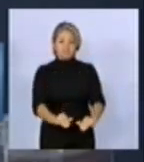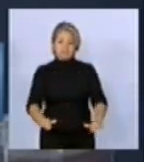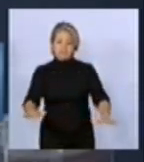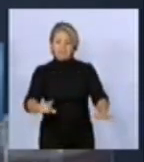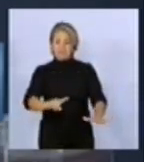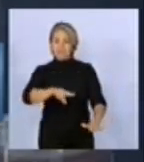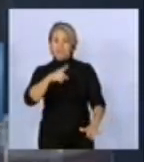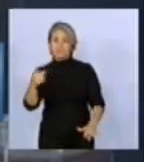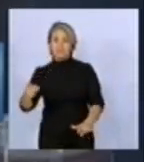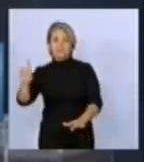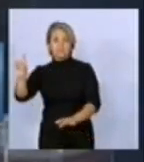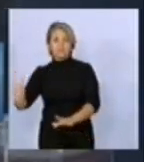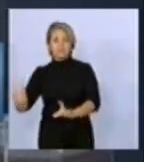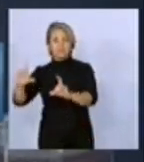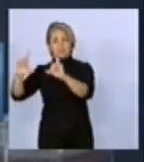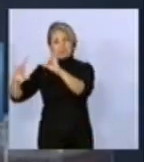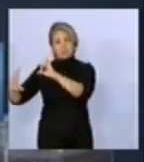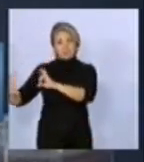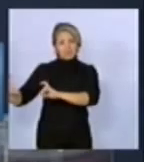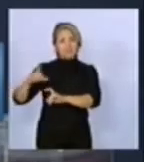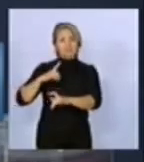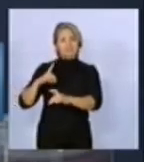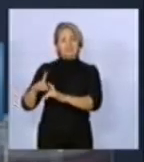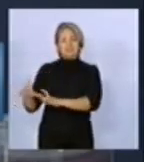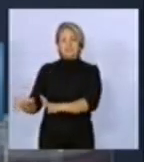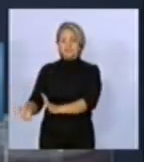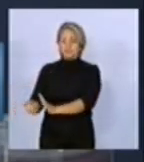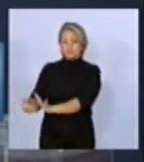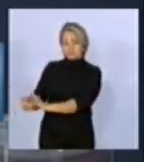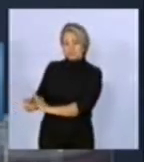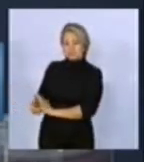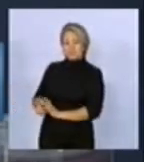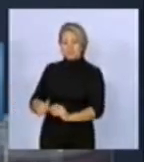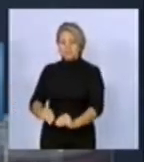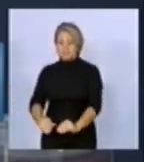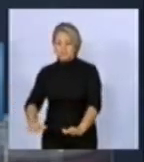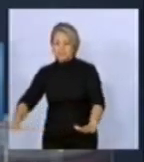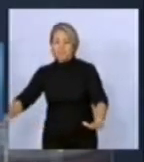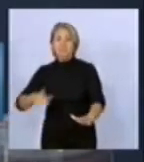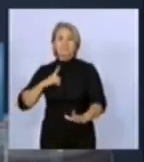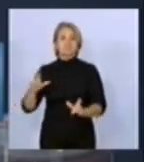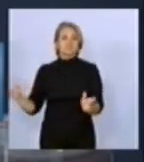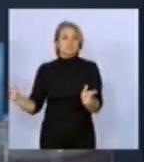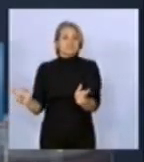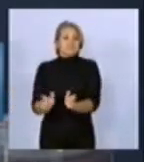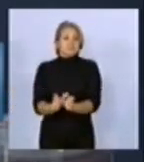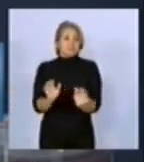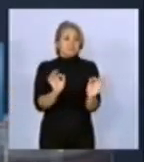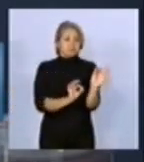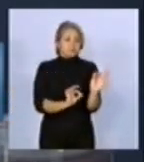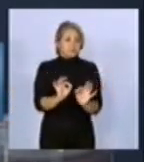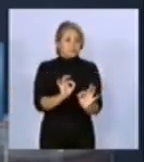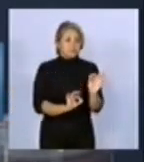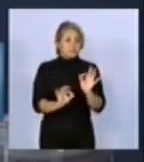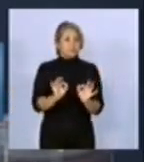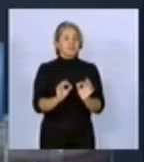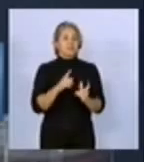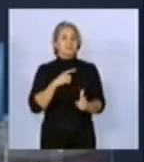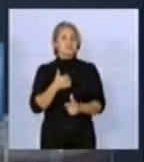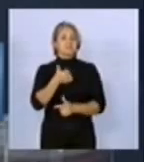direito uma sistematização com a eliminação dos terraços aonde a gente tem uma redução de manobra da ordem de